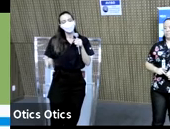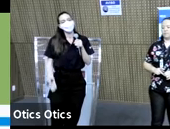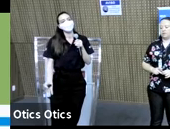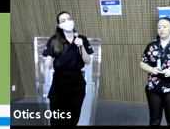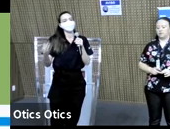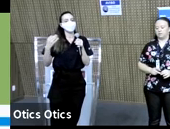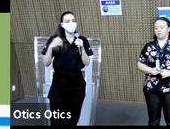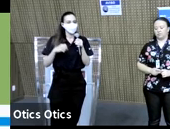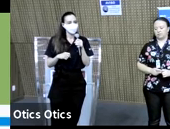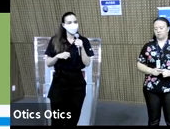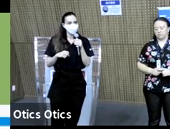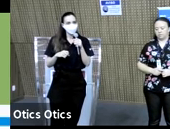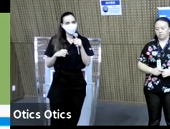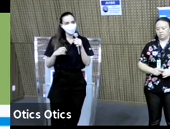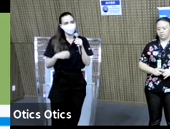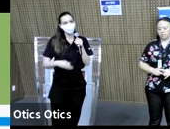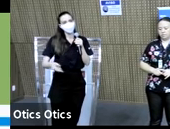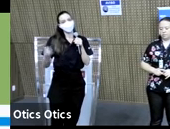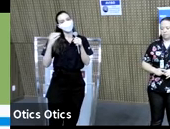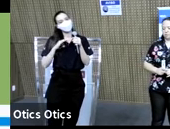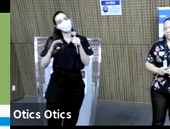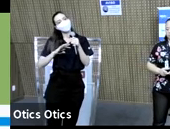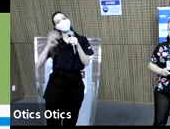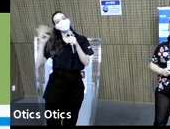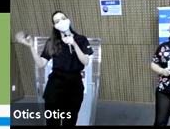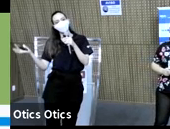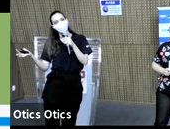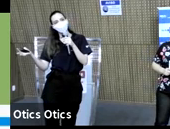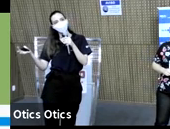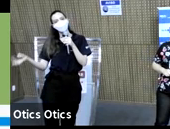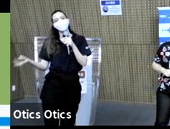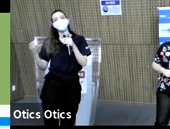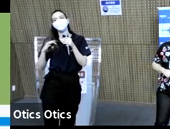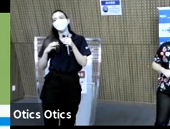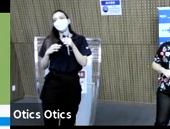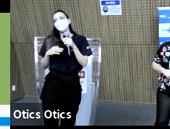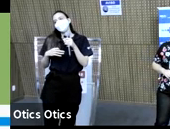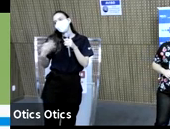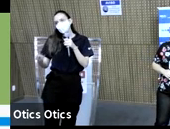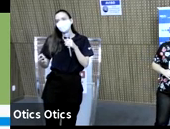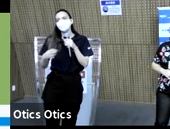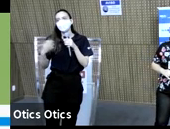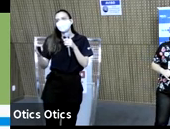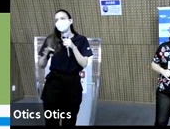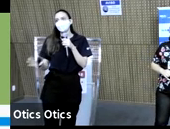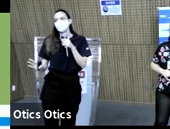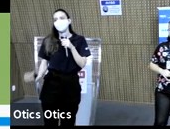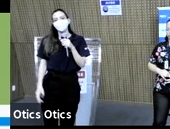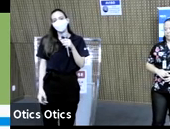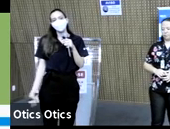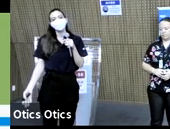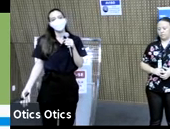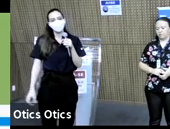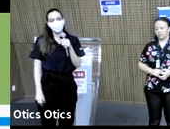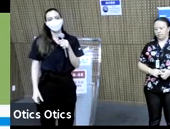solicitação, quando a pessoa retornava com o exame, nós só lançávamos o resultado, mas para o sistema ele entende que não